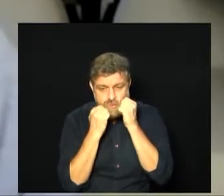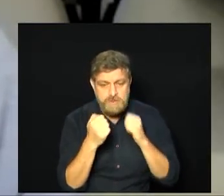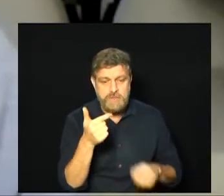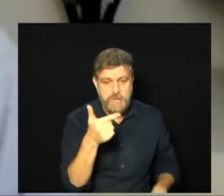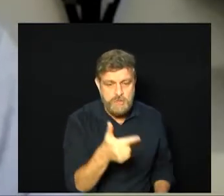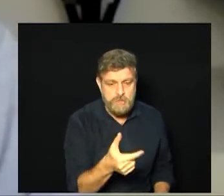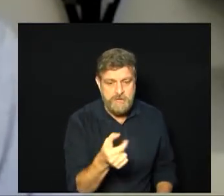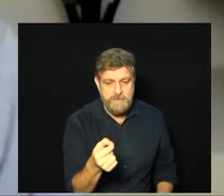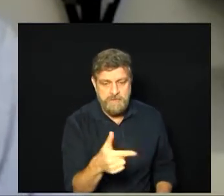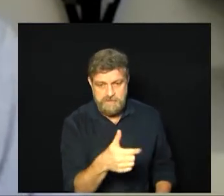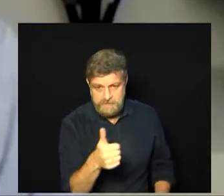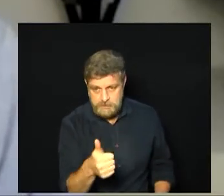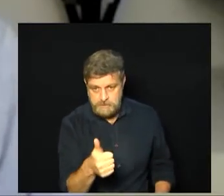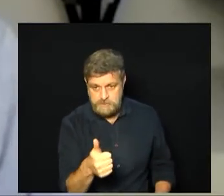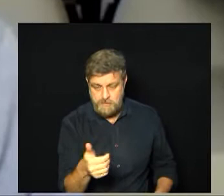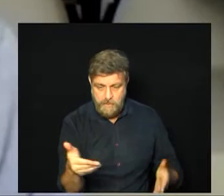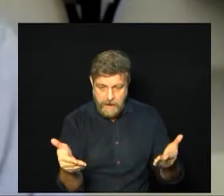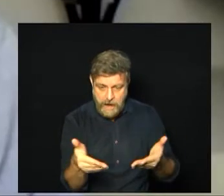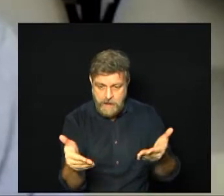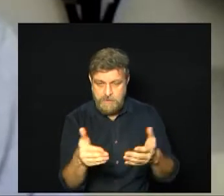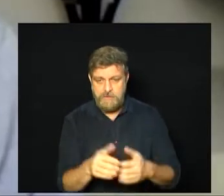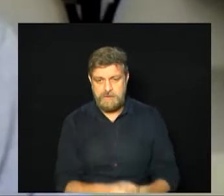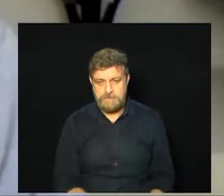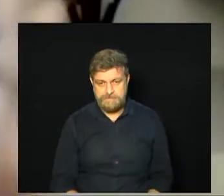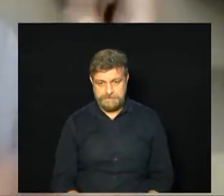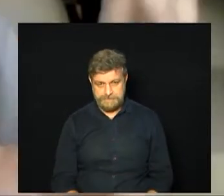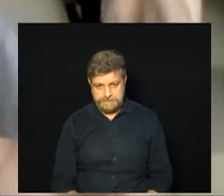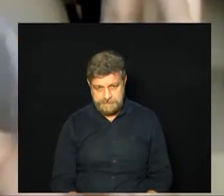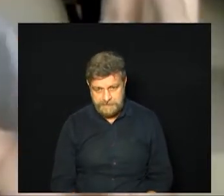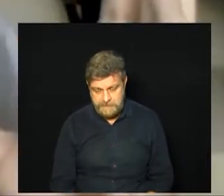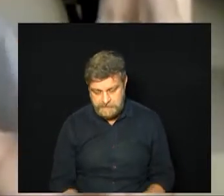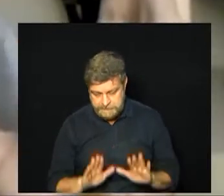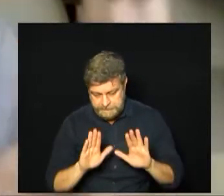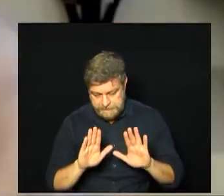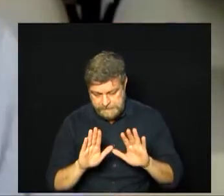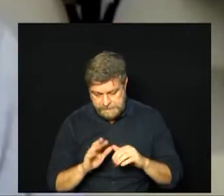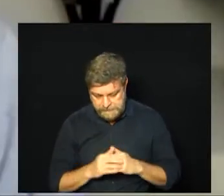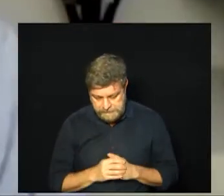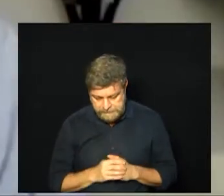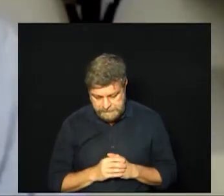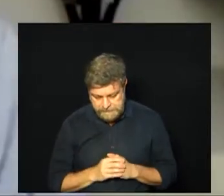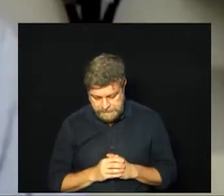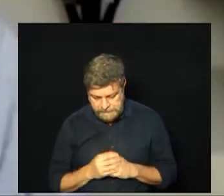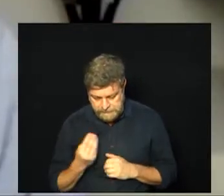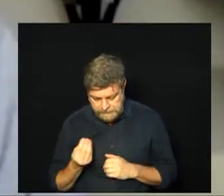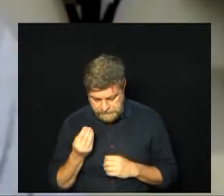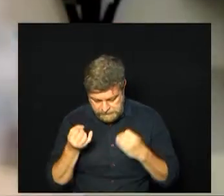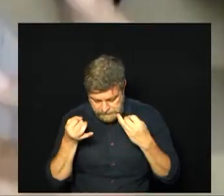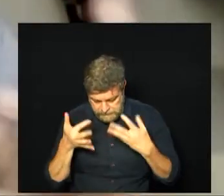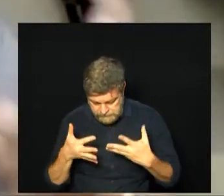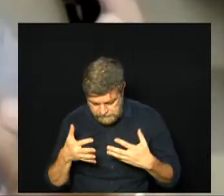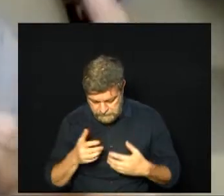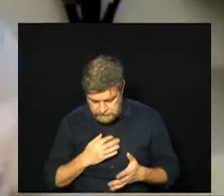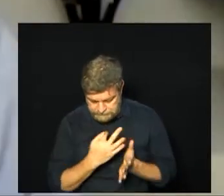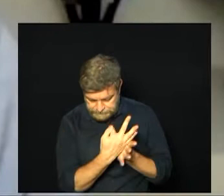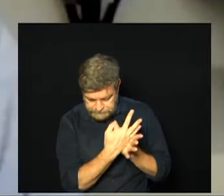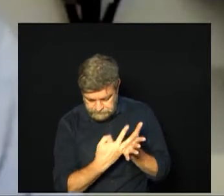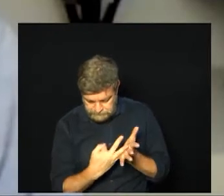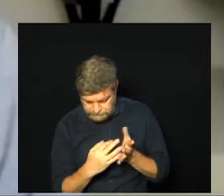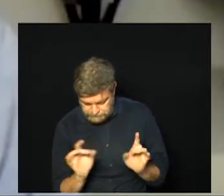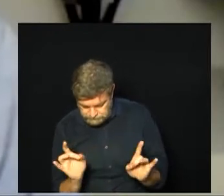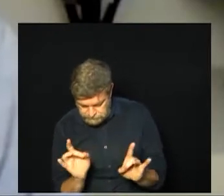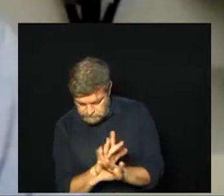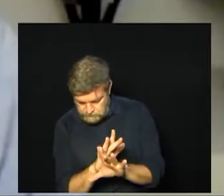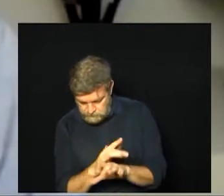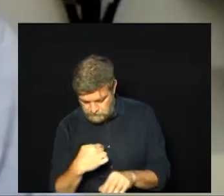2021, agora. No entanto, vamos dizer assim, a concepção do texto final,